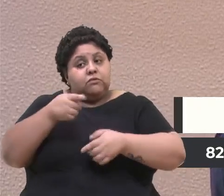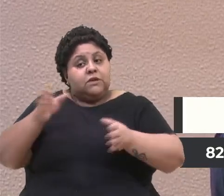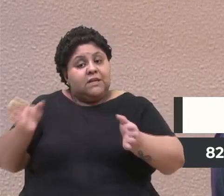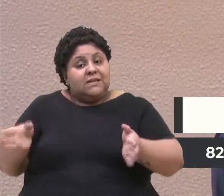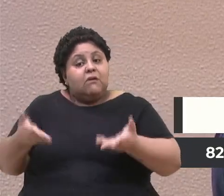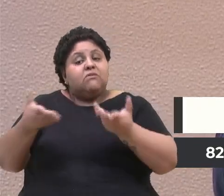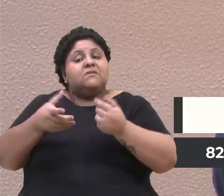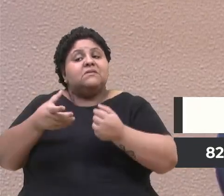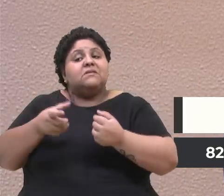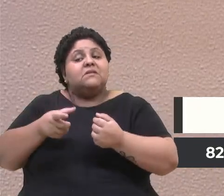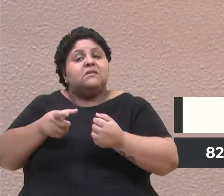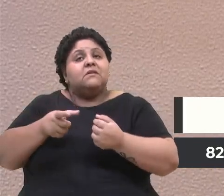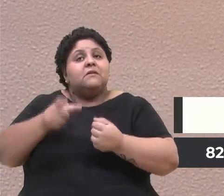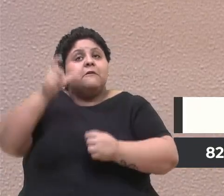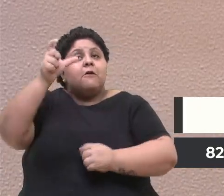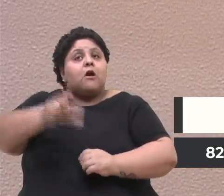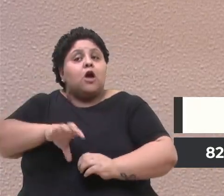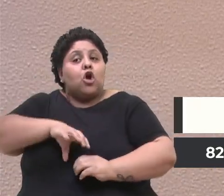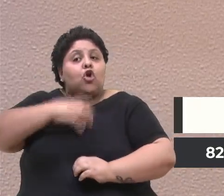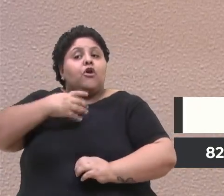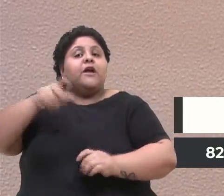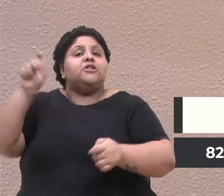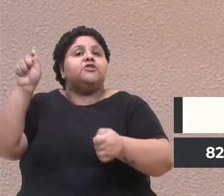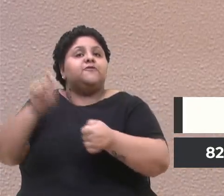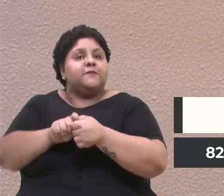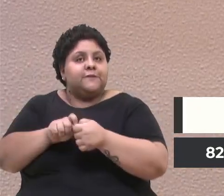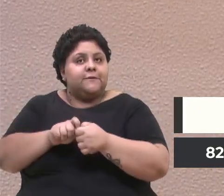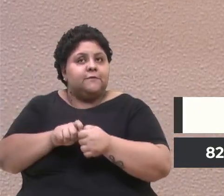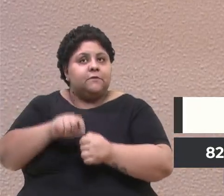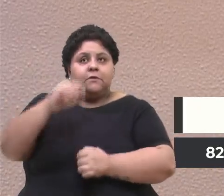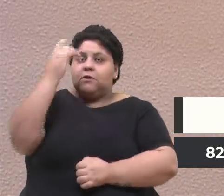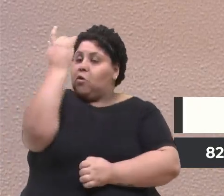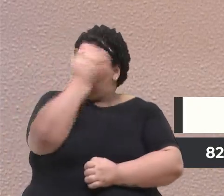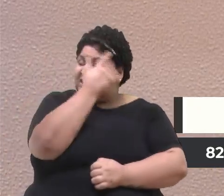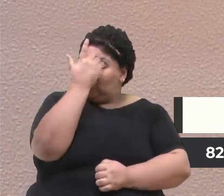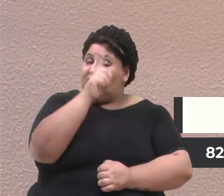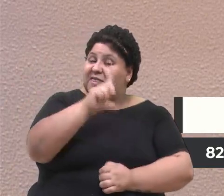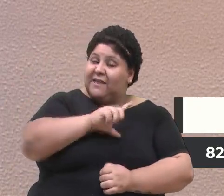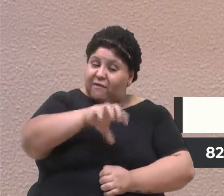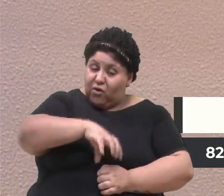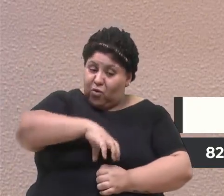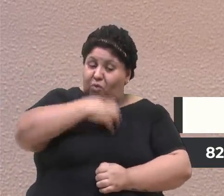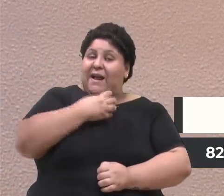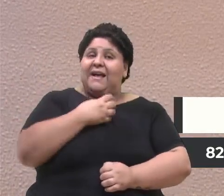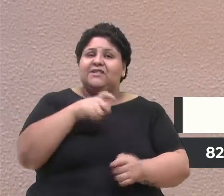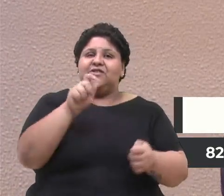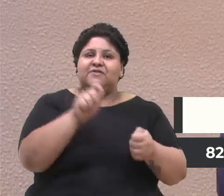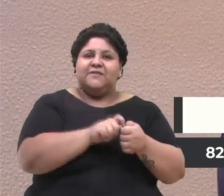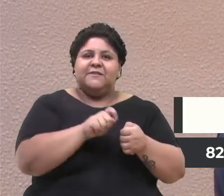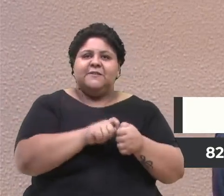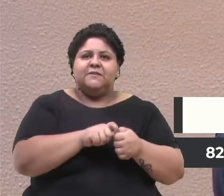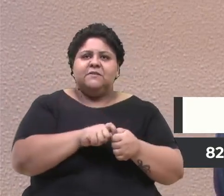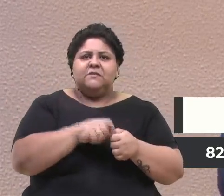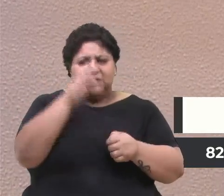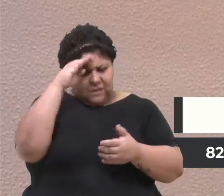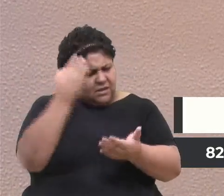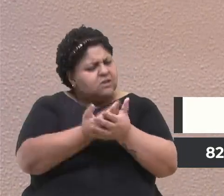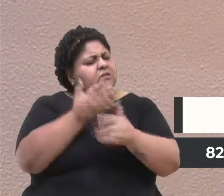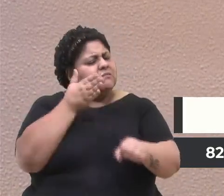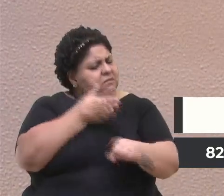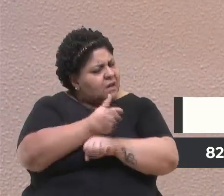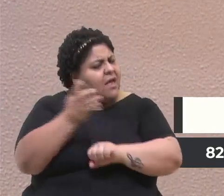E o prefeito Adiló teve a coragem e tenho certeza que vai ser aprovado, porque é necessário,